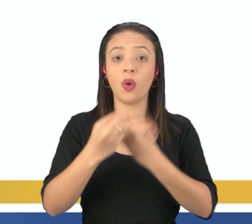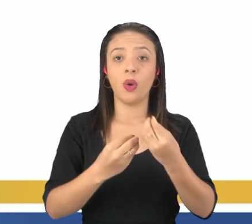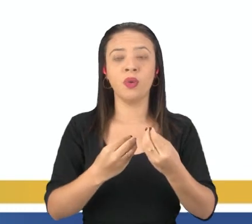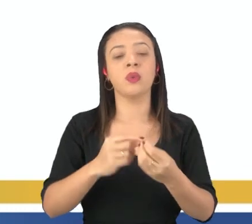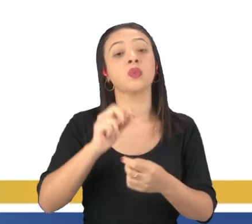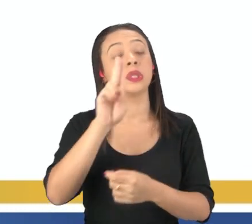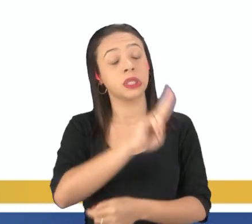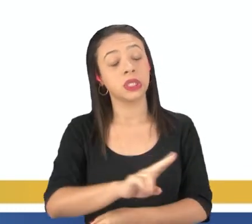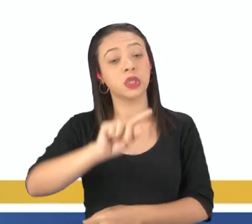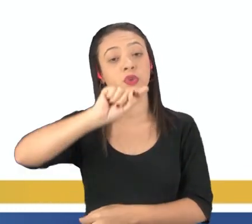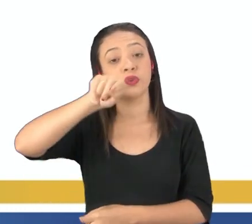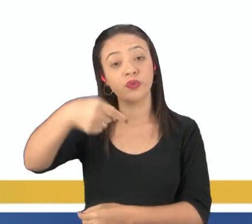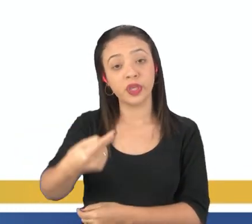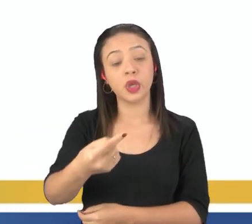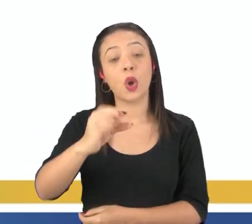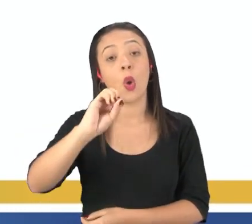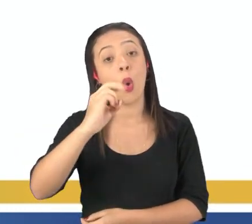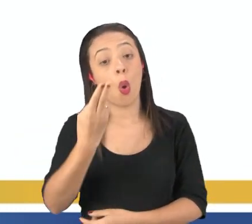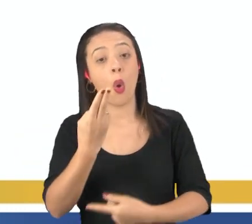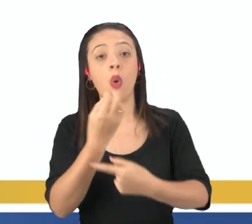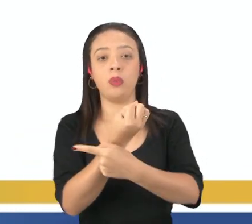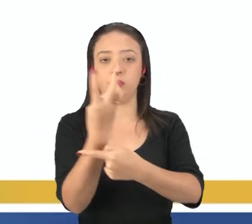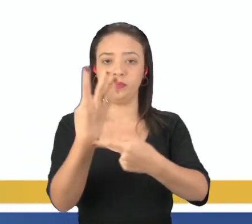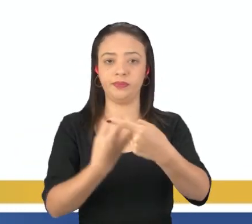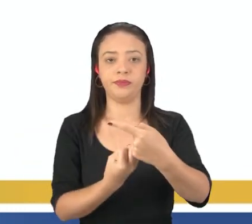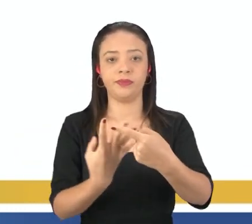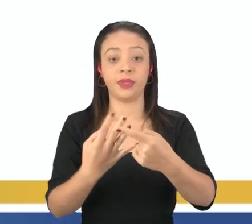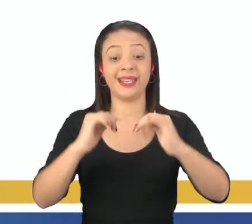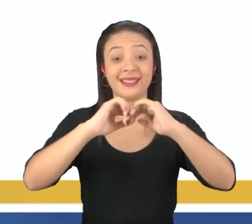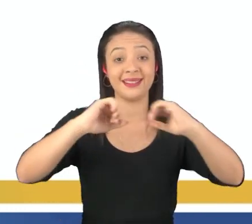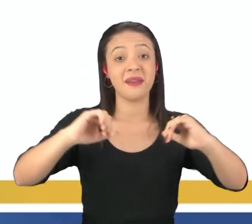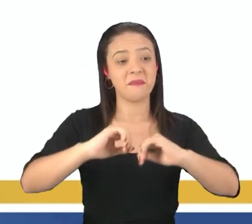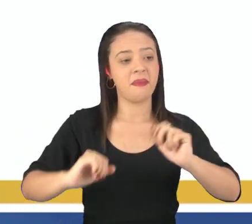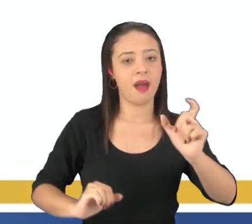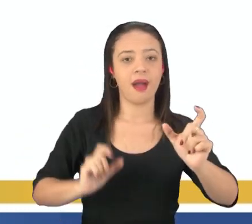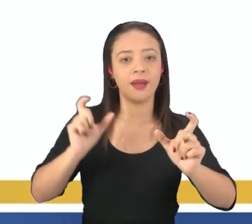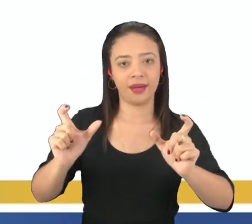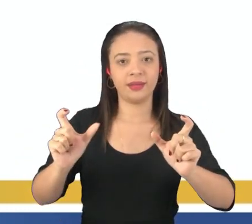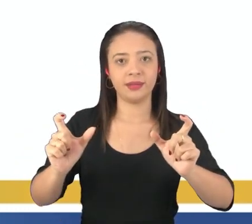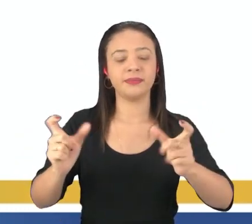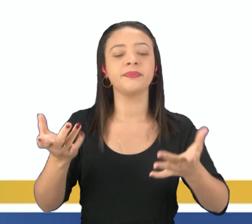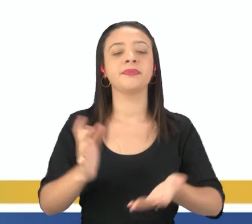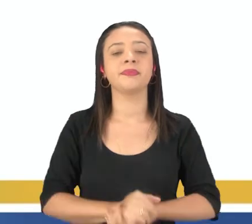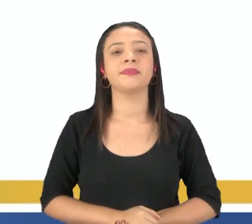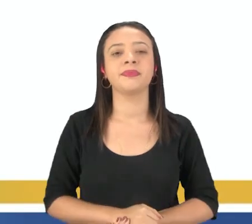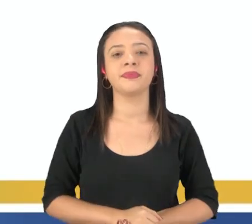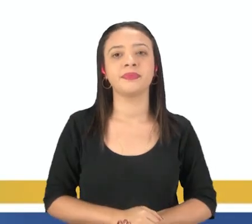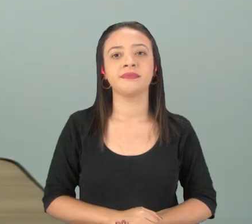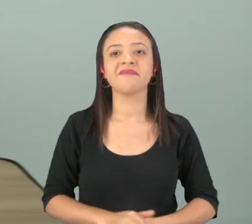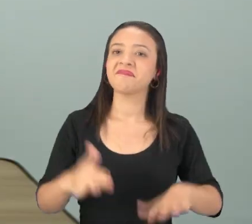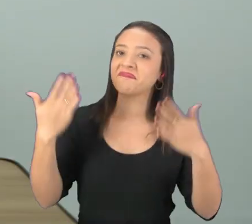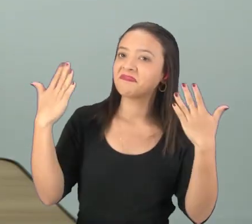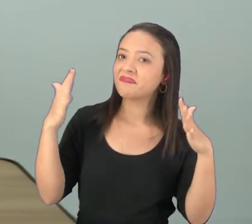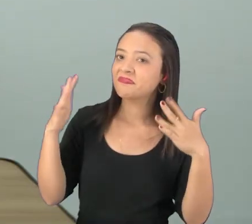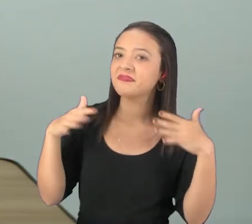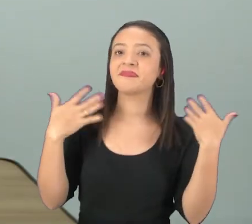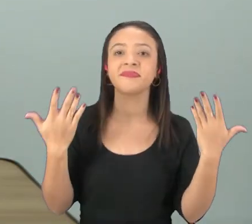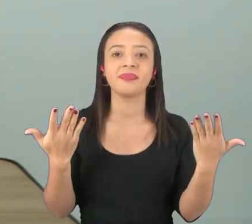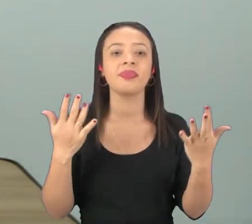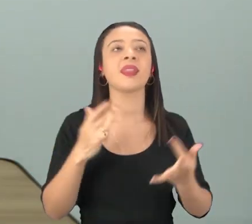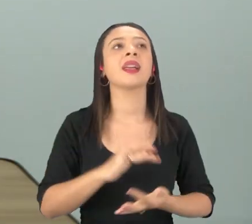decimal ou fracionário que ele foi dividido em partes um todo e Eu dividi em par certinho Muito